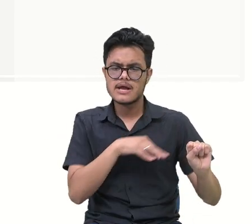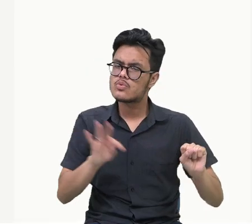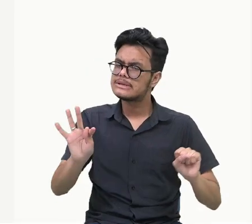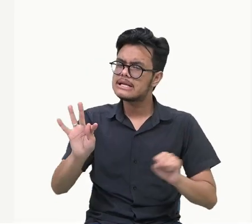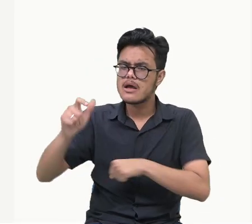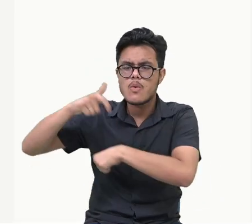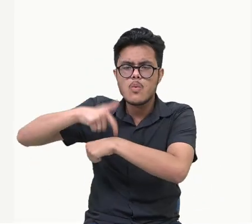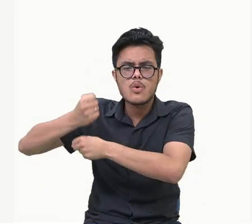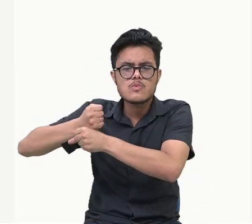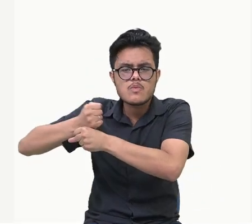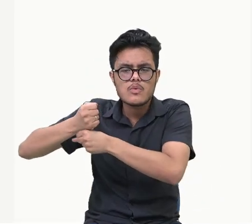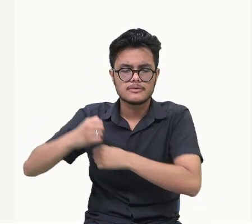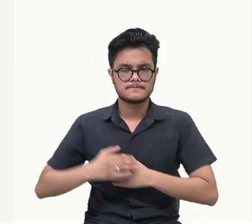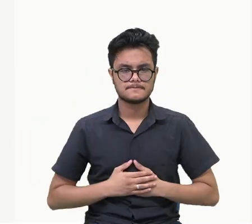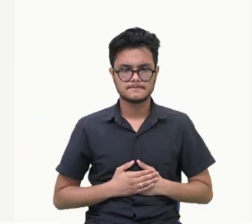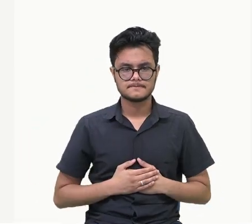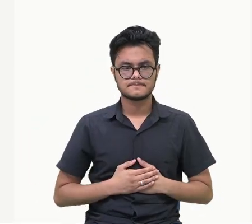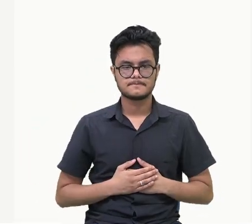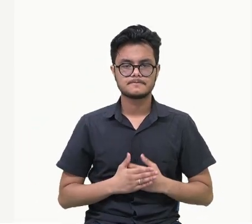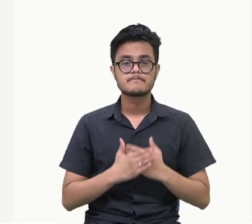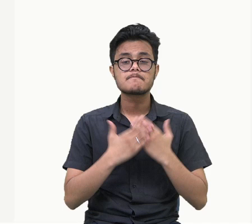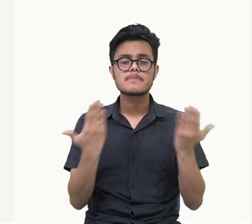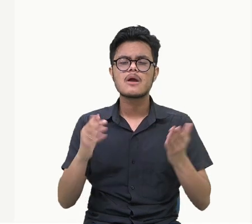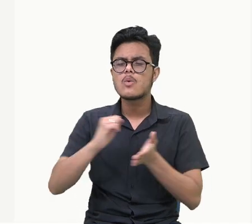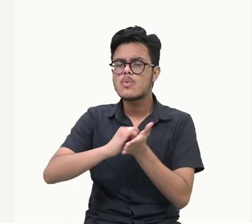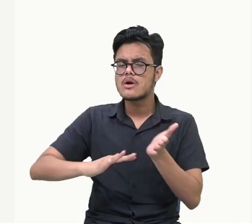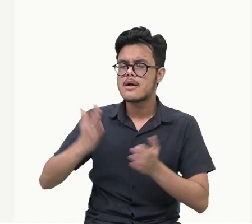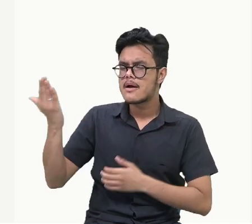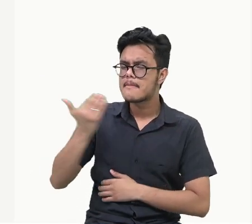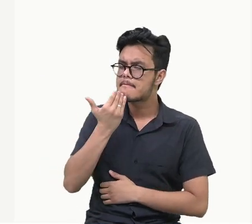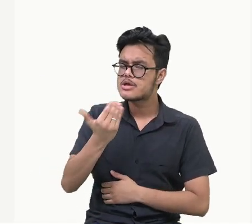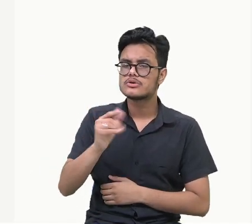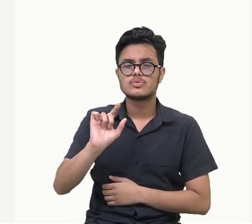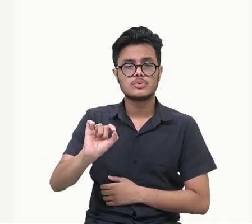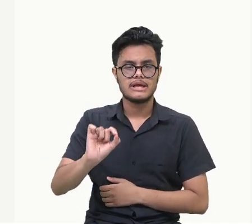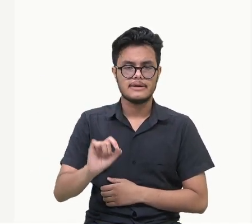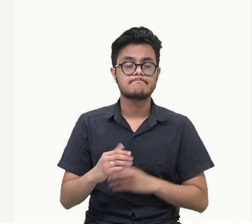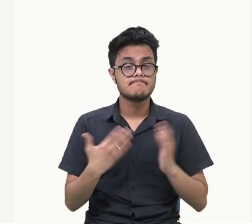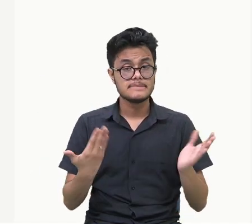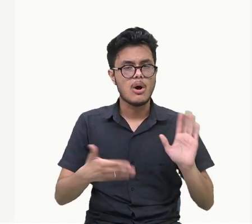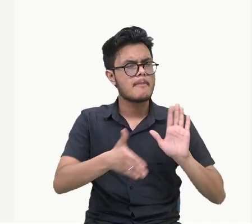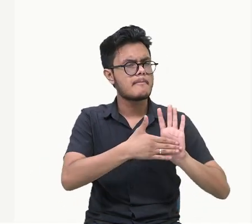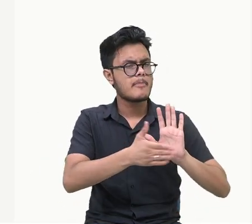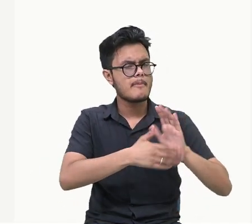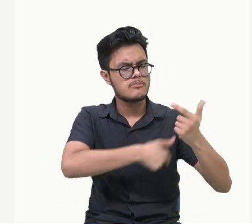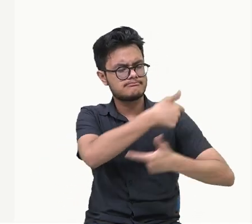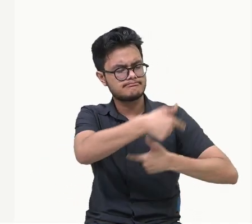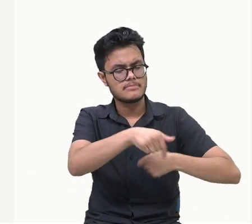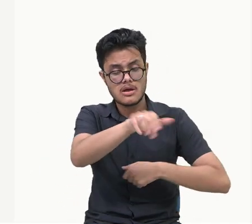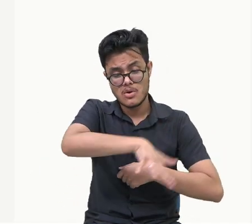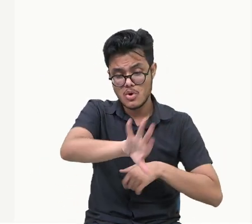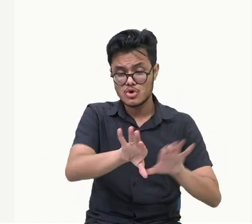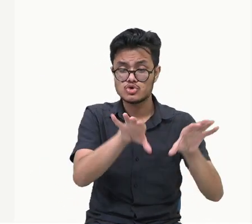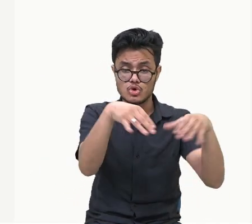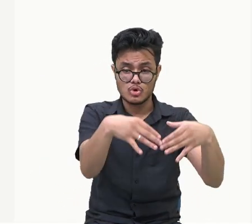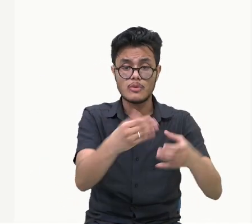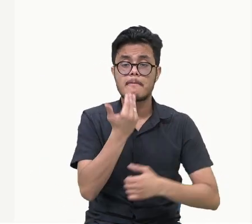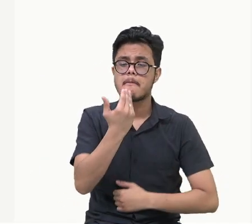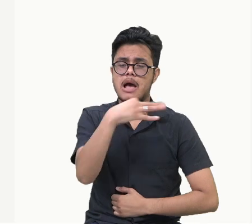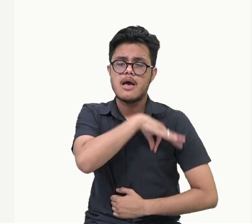aqui o que está sendo pedido. De acordo com a proposta do sindicato,